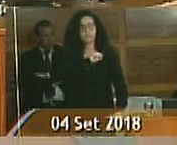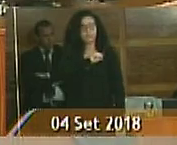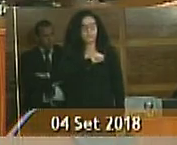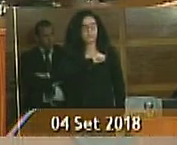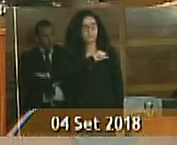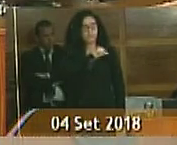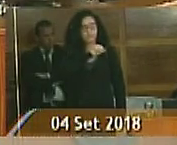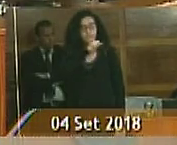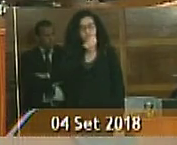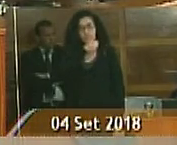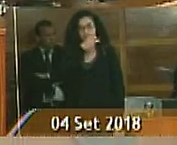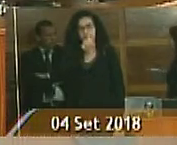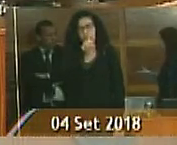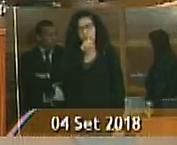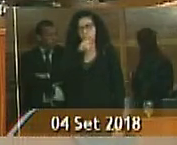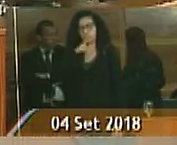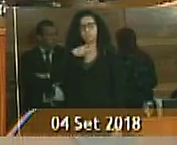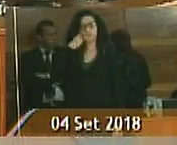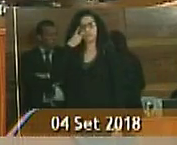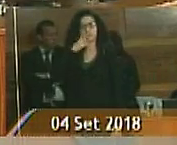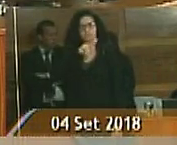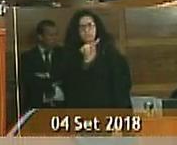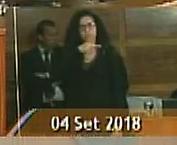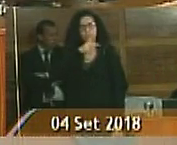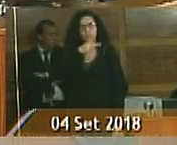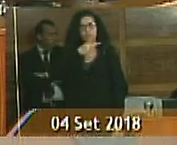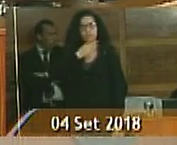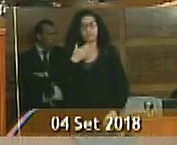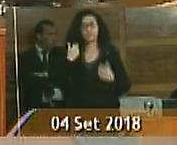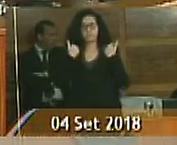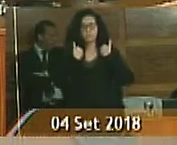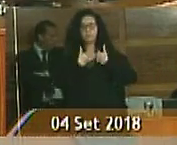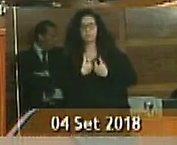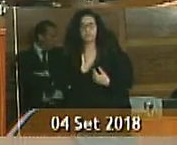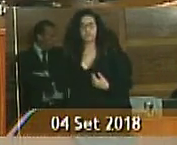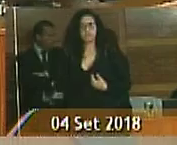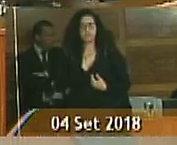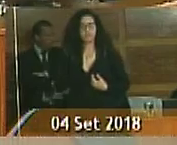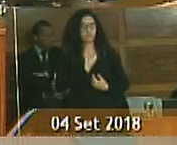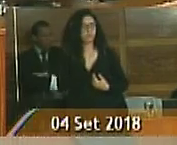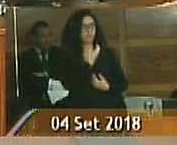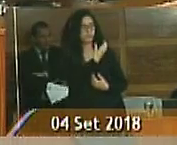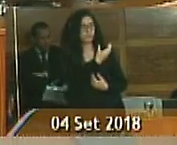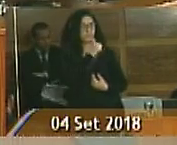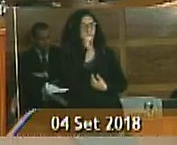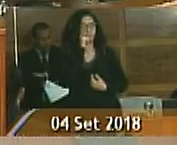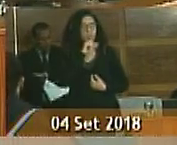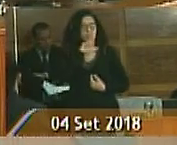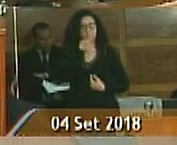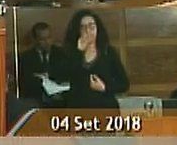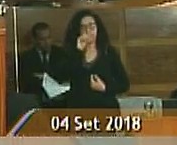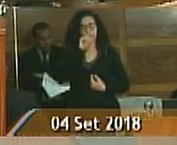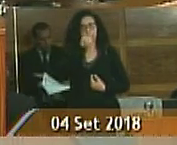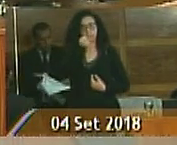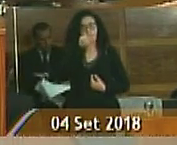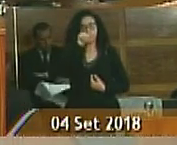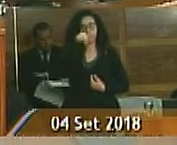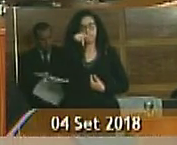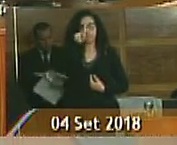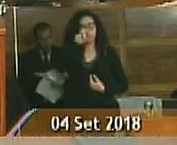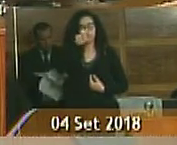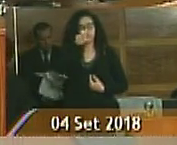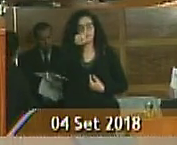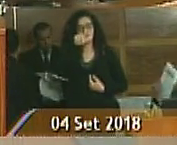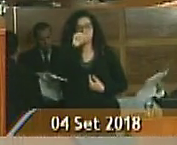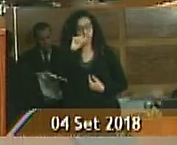de 15/2018, autoria do Alito Sindicato, concedendo a medalha honorífica de mérito Lopes Trovão, a senhora Rosângela Luzia